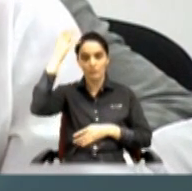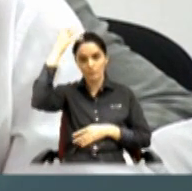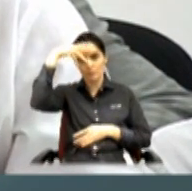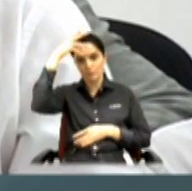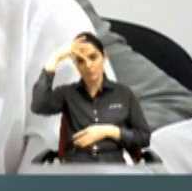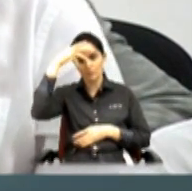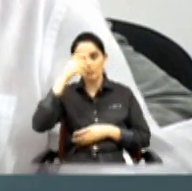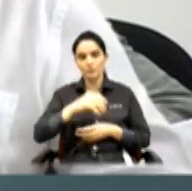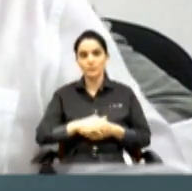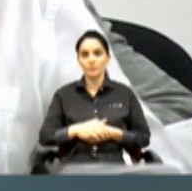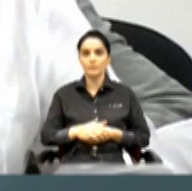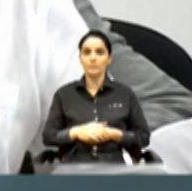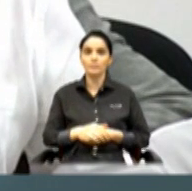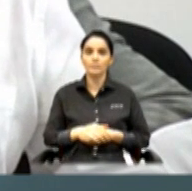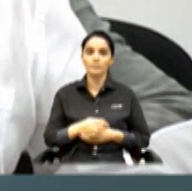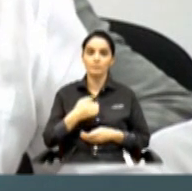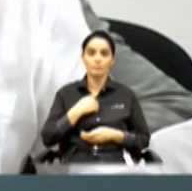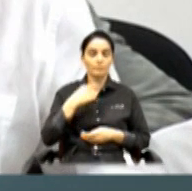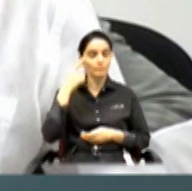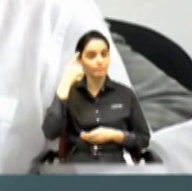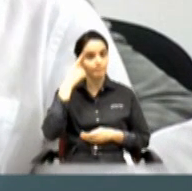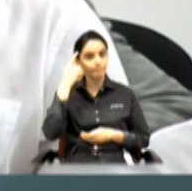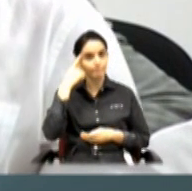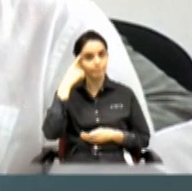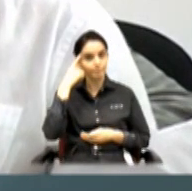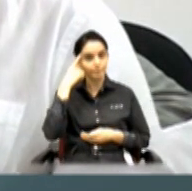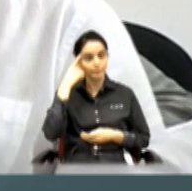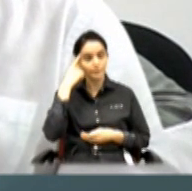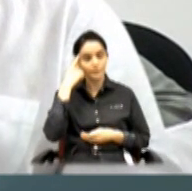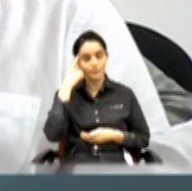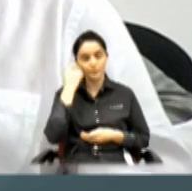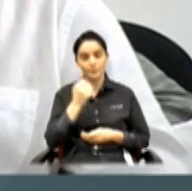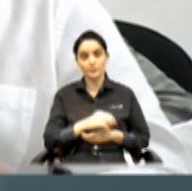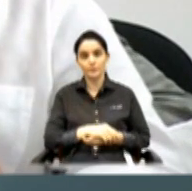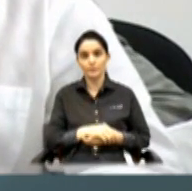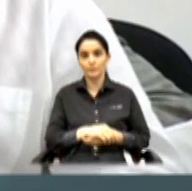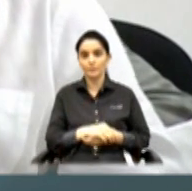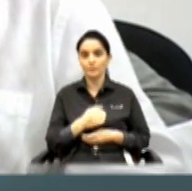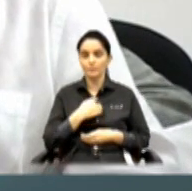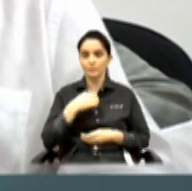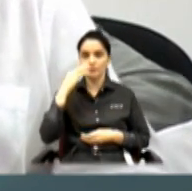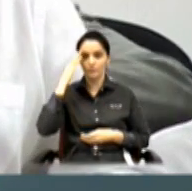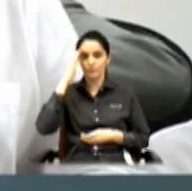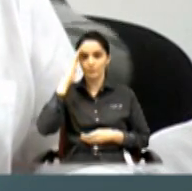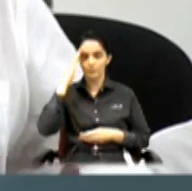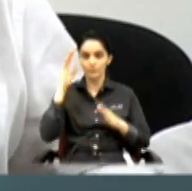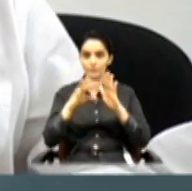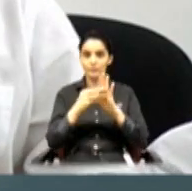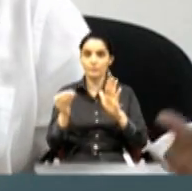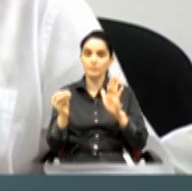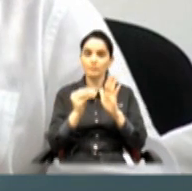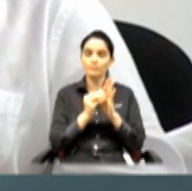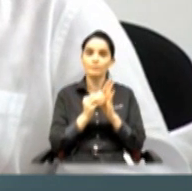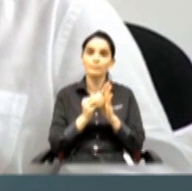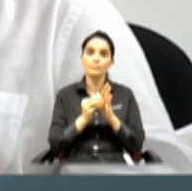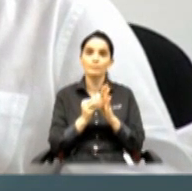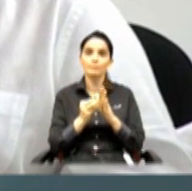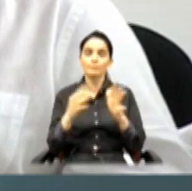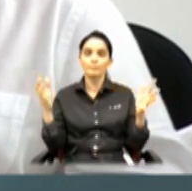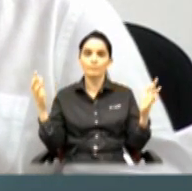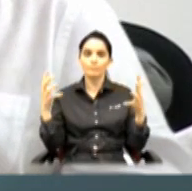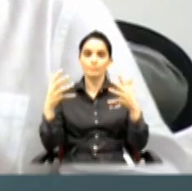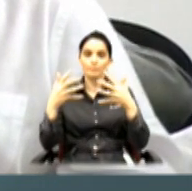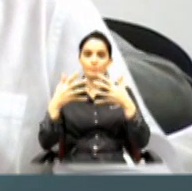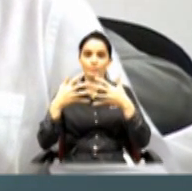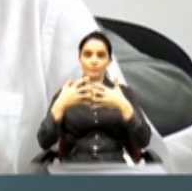2017/2015 dispõe sobre a obrigatoriedade do uso de lâmpadas ou luminárias de diodo emissor de luz, o LED, quando